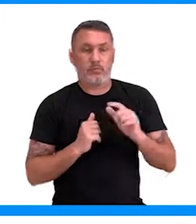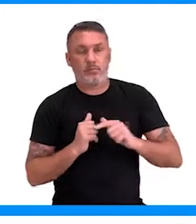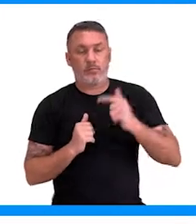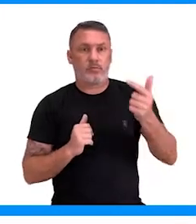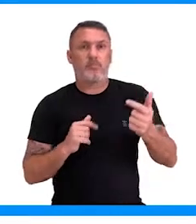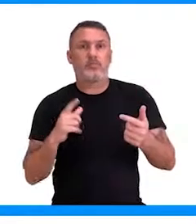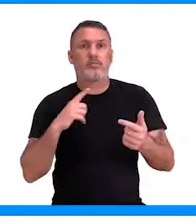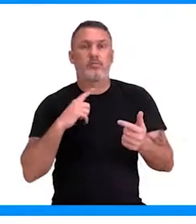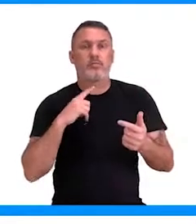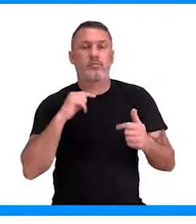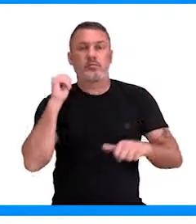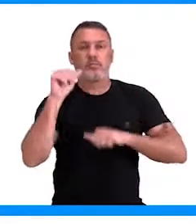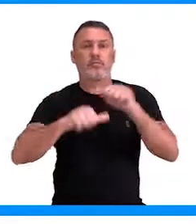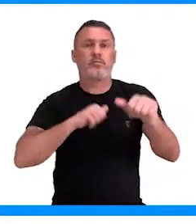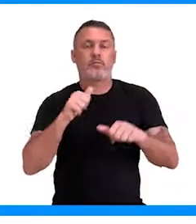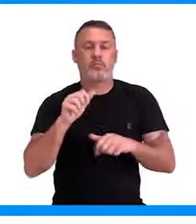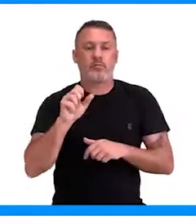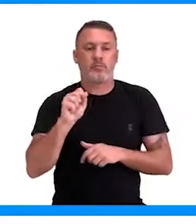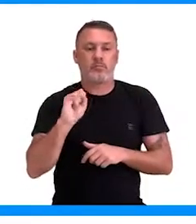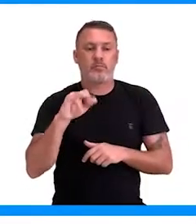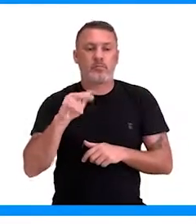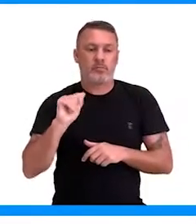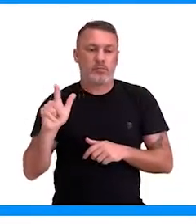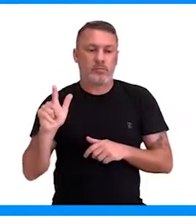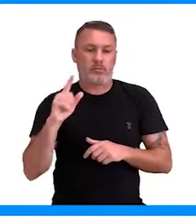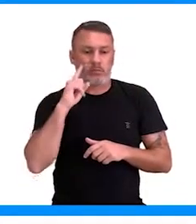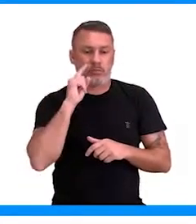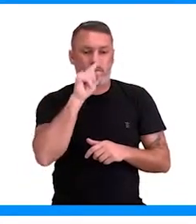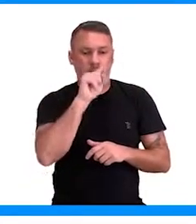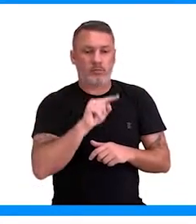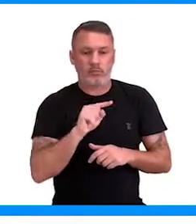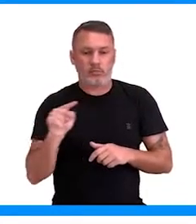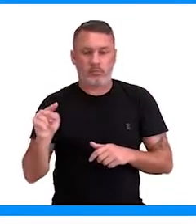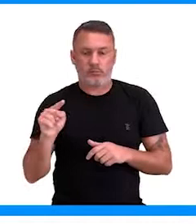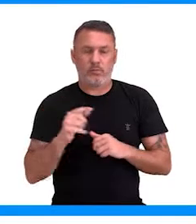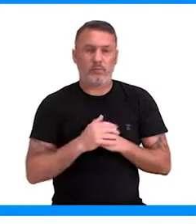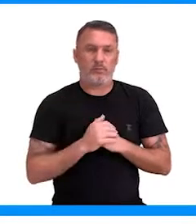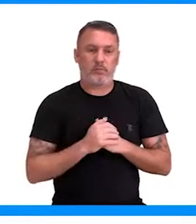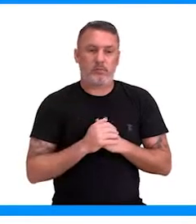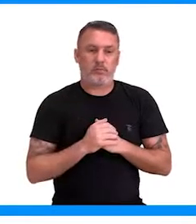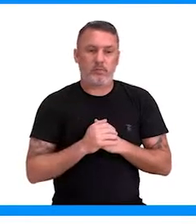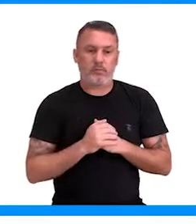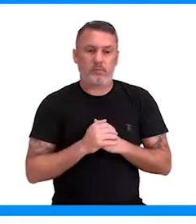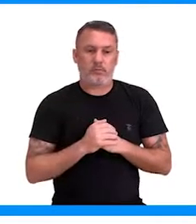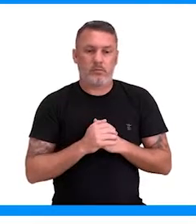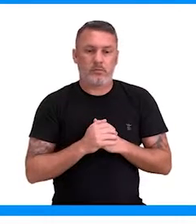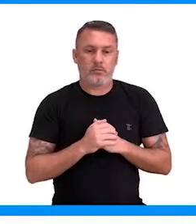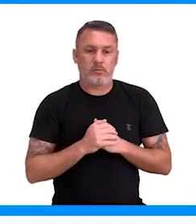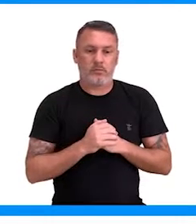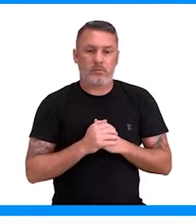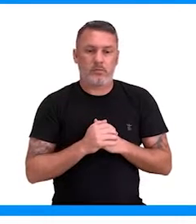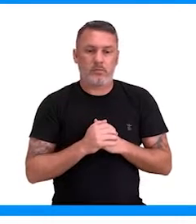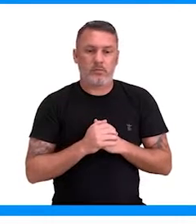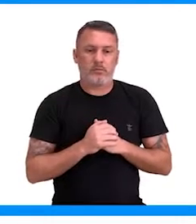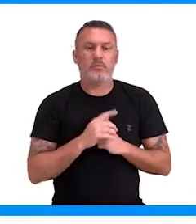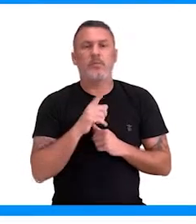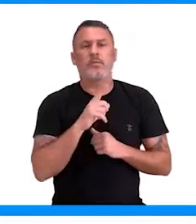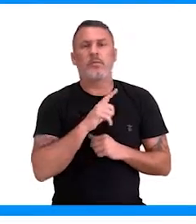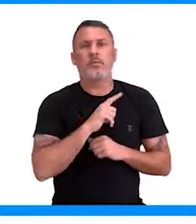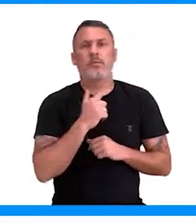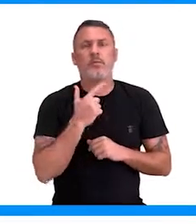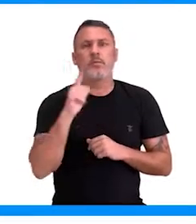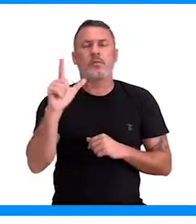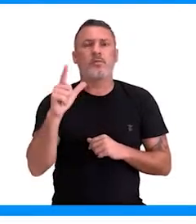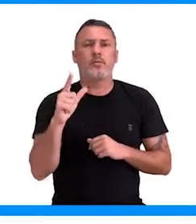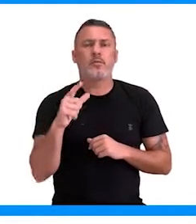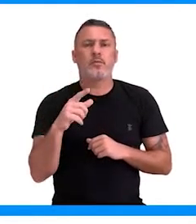para depois ela inverter o sinal. Tá vendo? A seta ficou invertida. Outra coisa